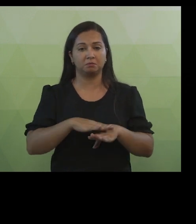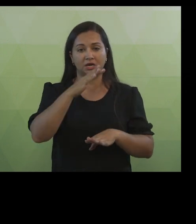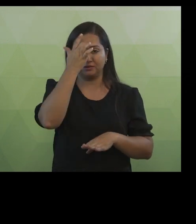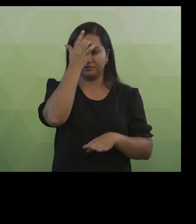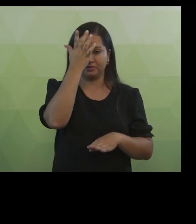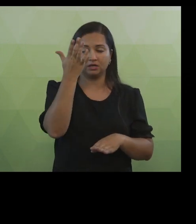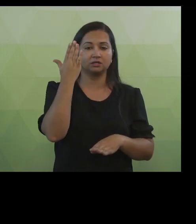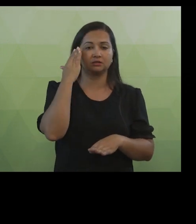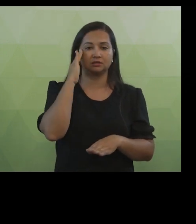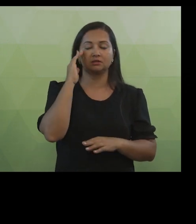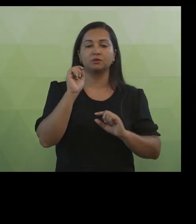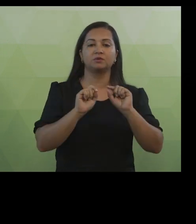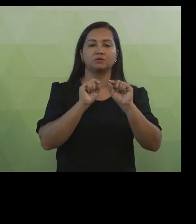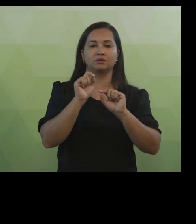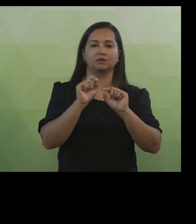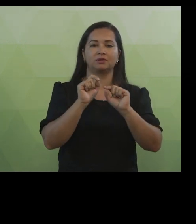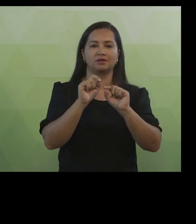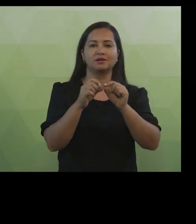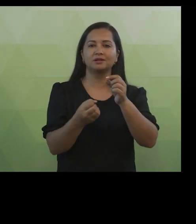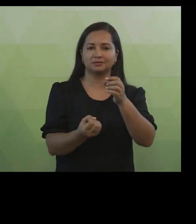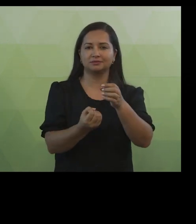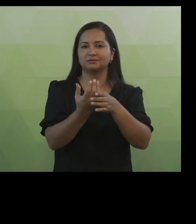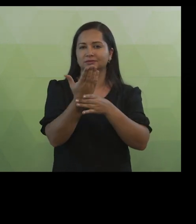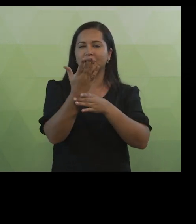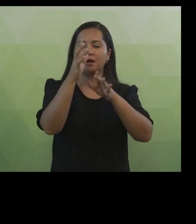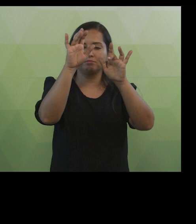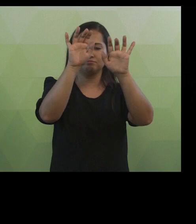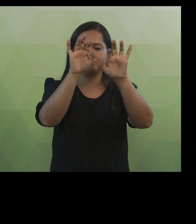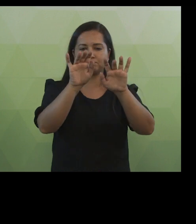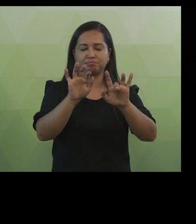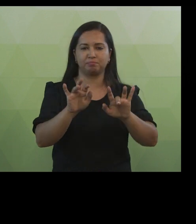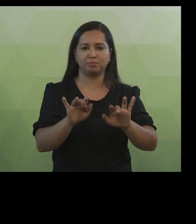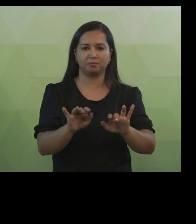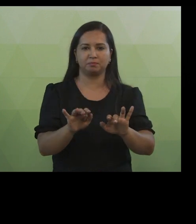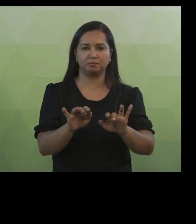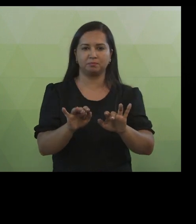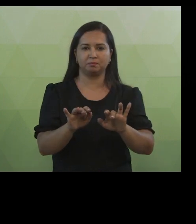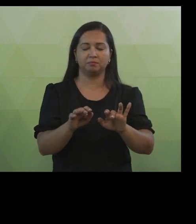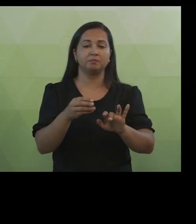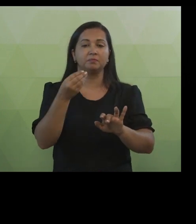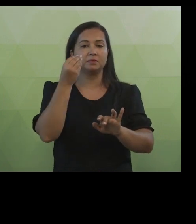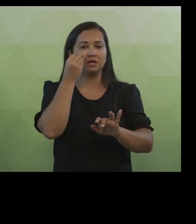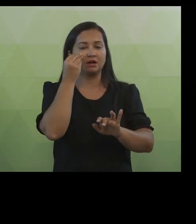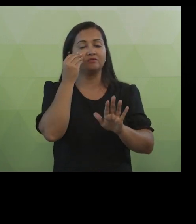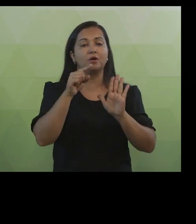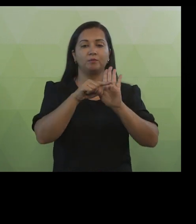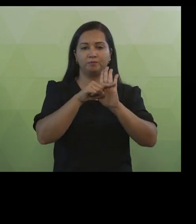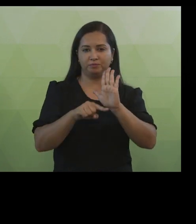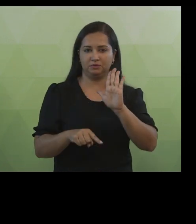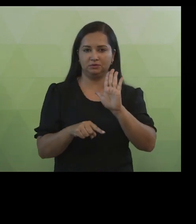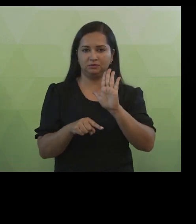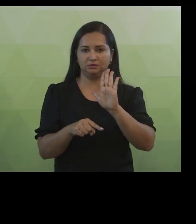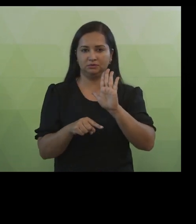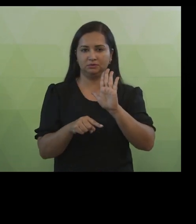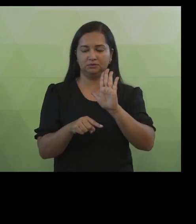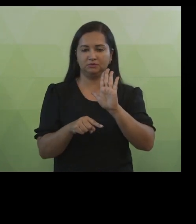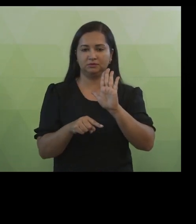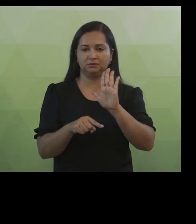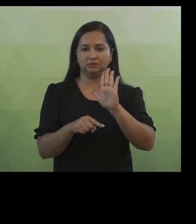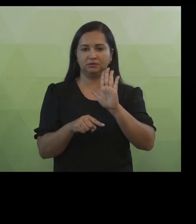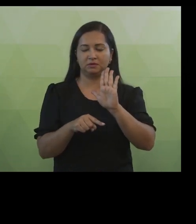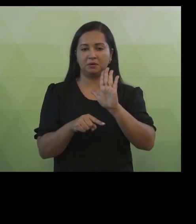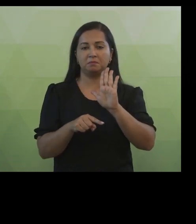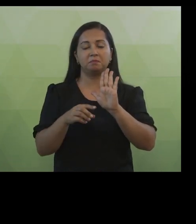facilitada é tente executar esse bloco e, dada alguma captura de exceção, execute